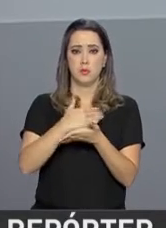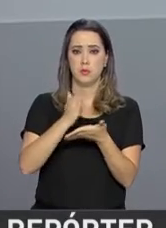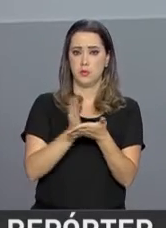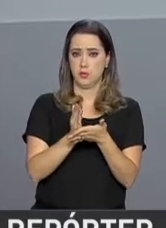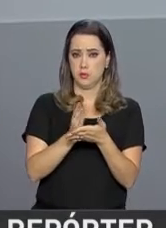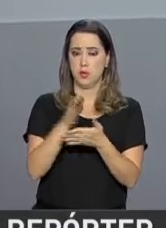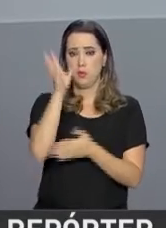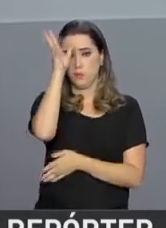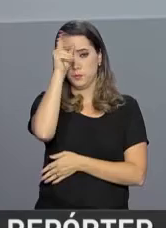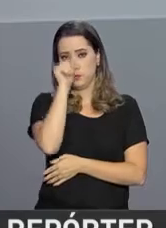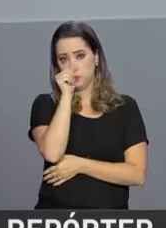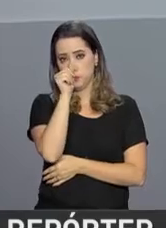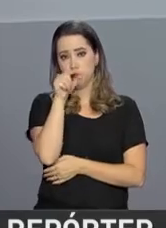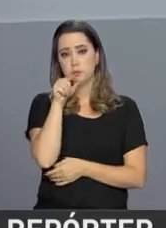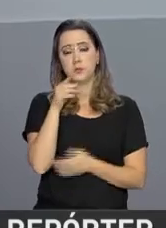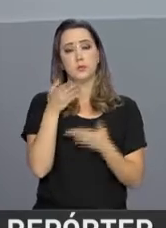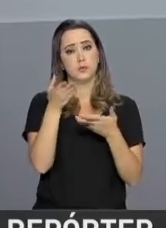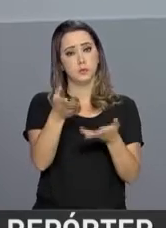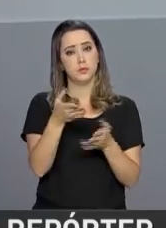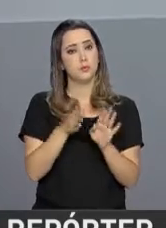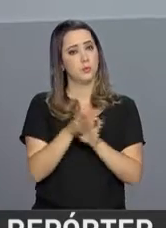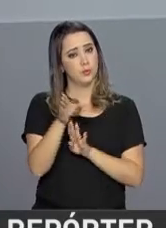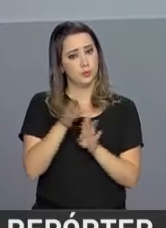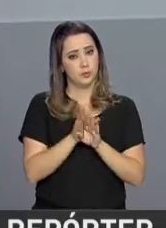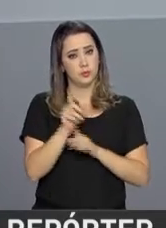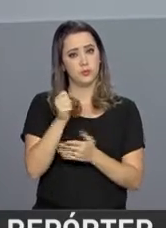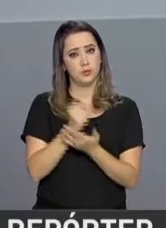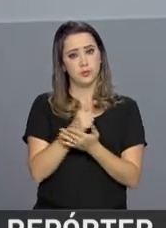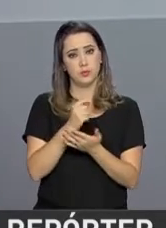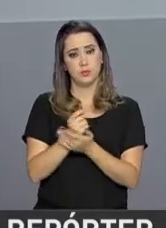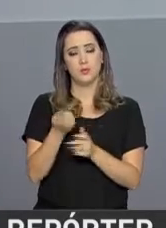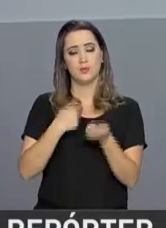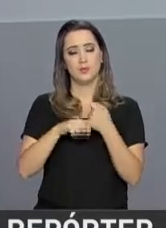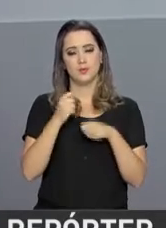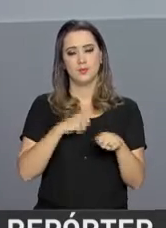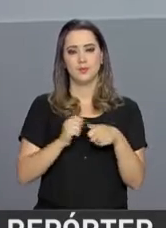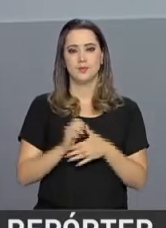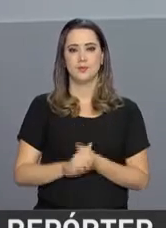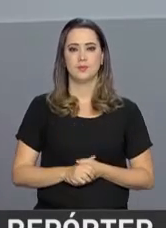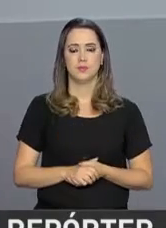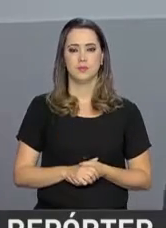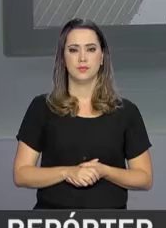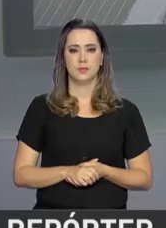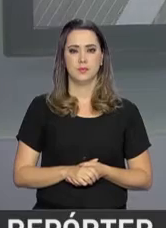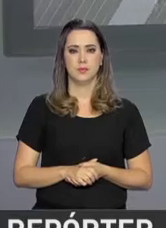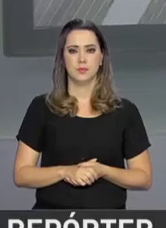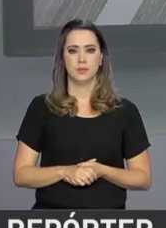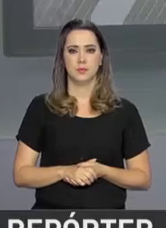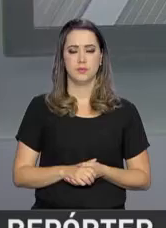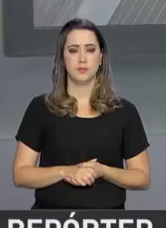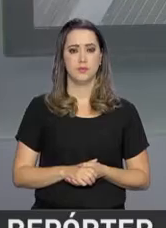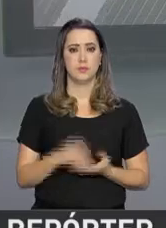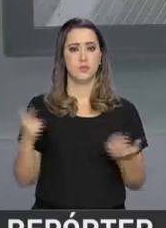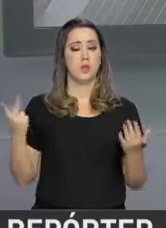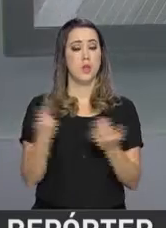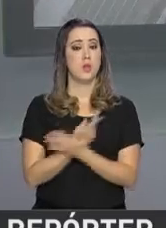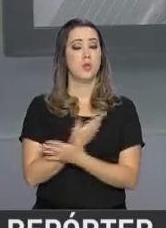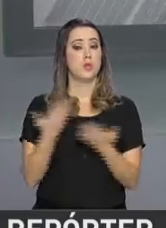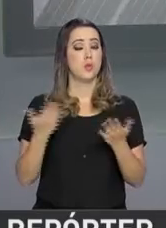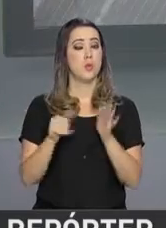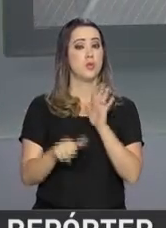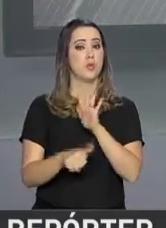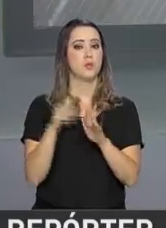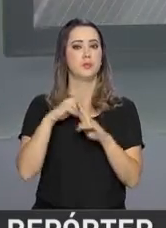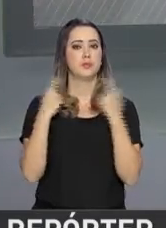a batata inglesa e o frango inteiro tá aí uma dica de compras para quem quer economizar foi realizada hoje a